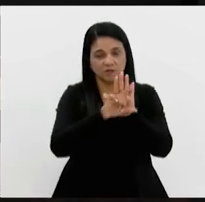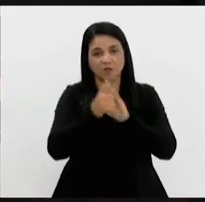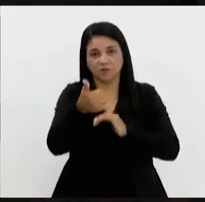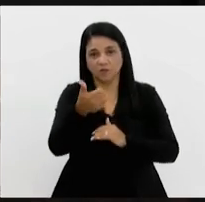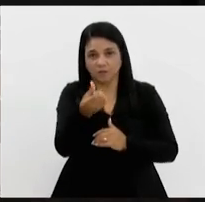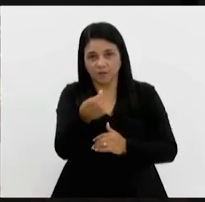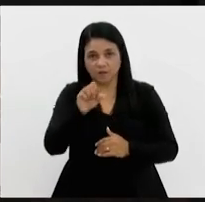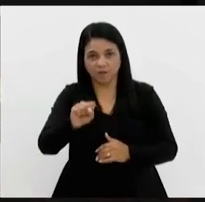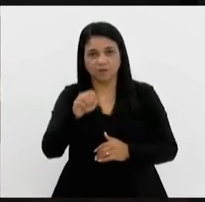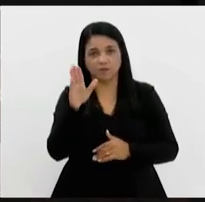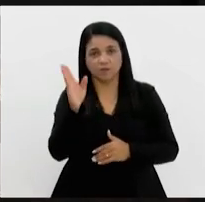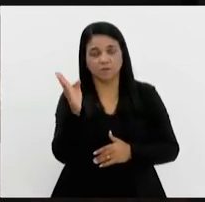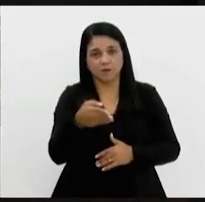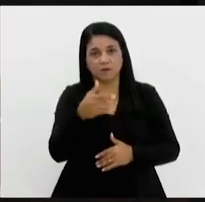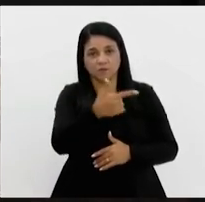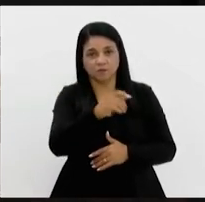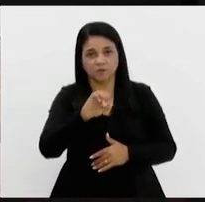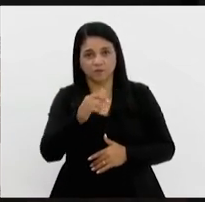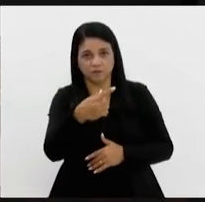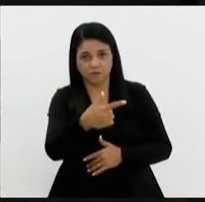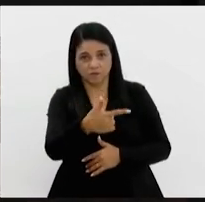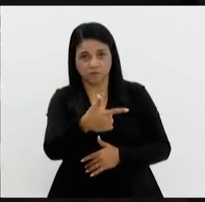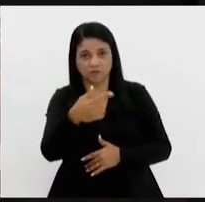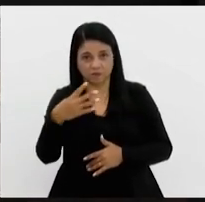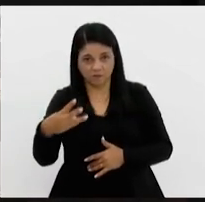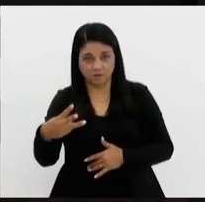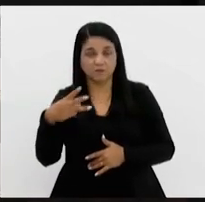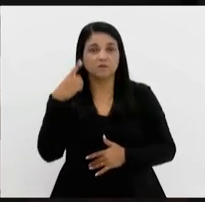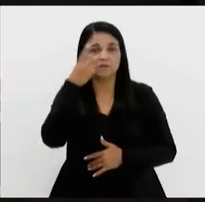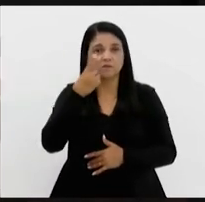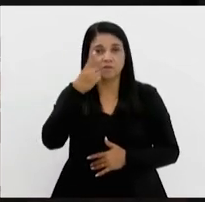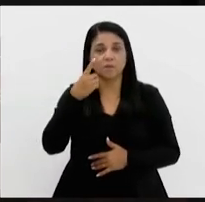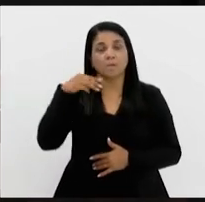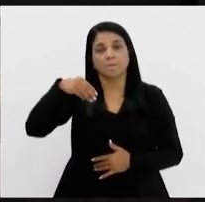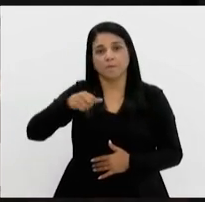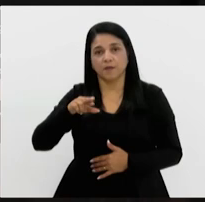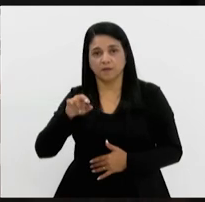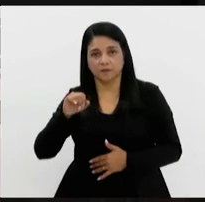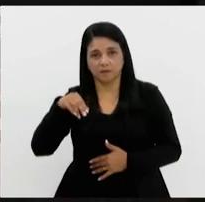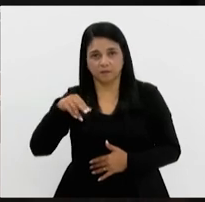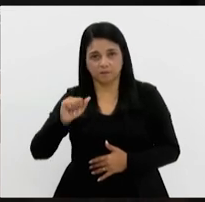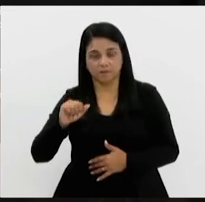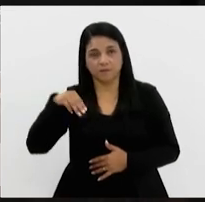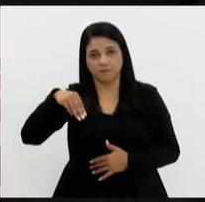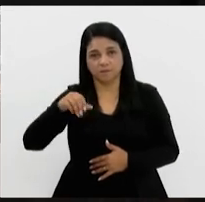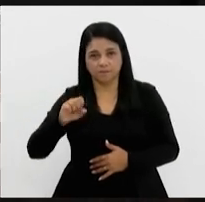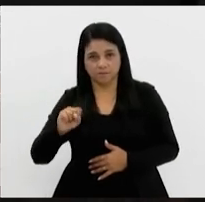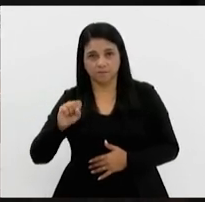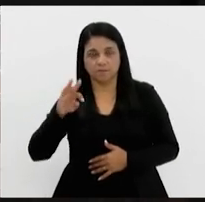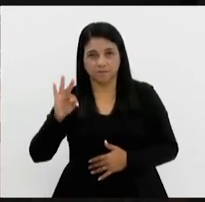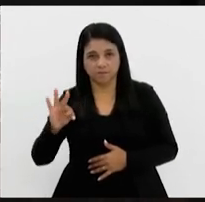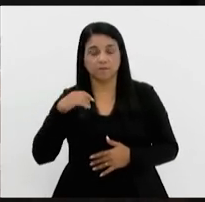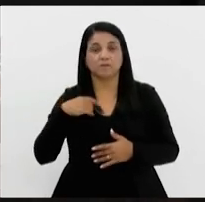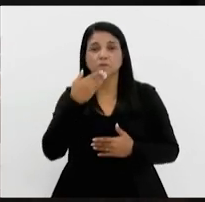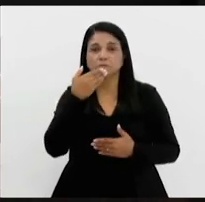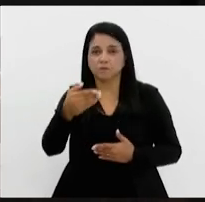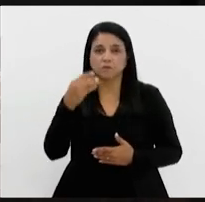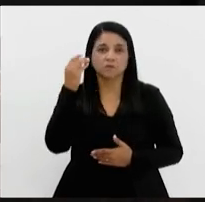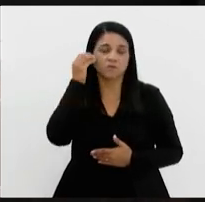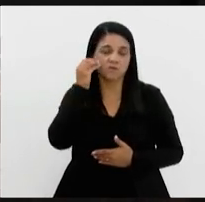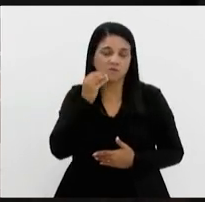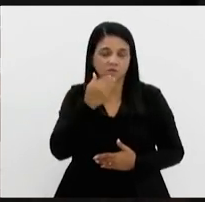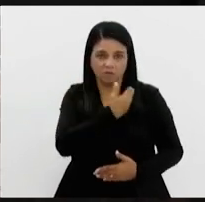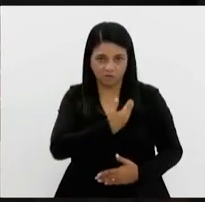número 168/2023, de autoria da deputada Marina do MST, que solicita ao excelentíssimo senhor governador do Estado